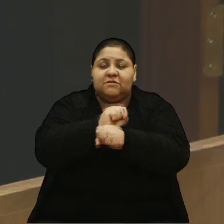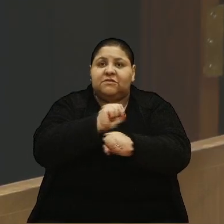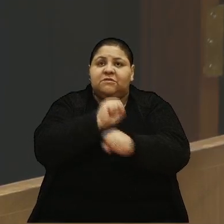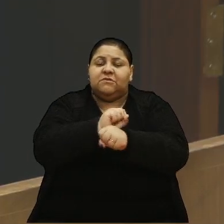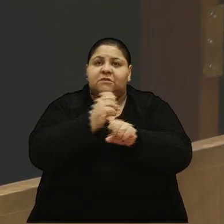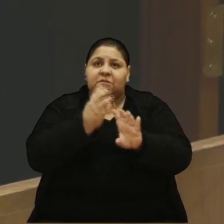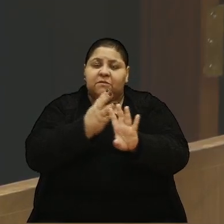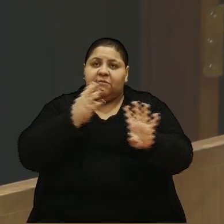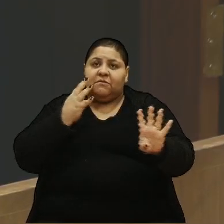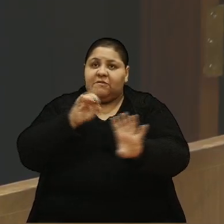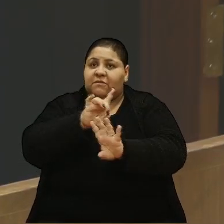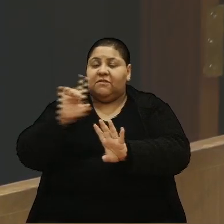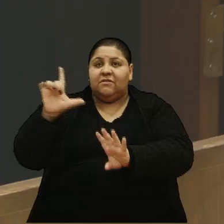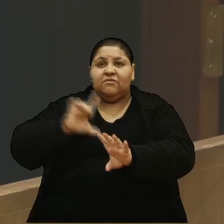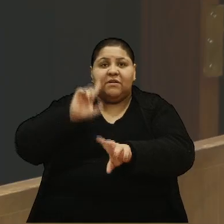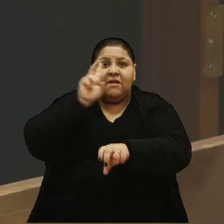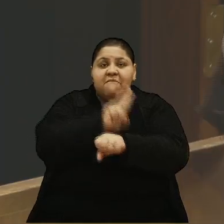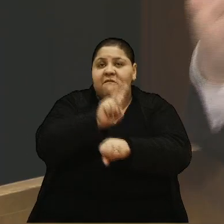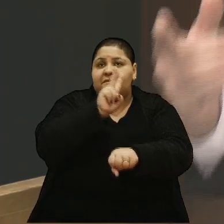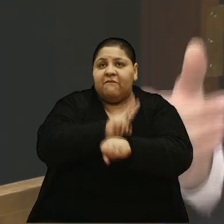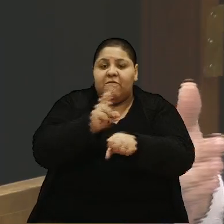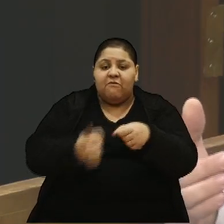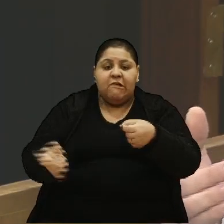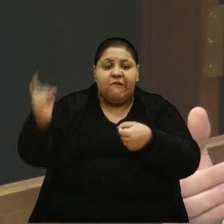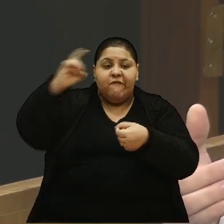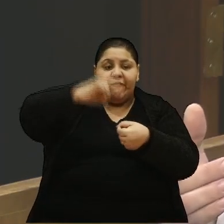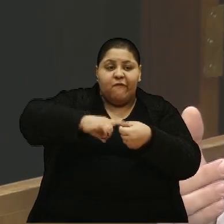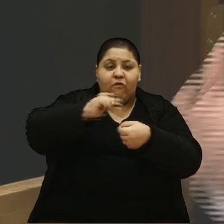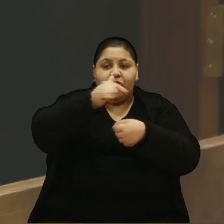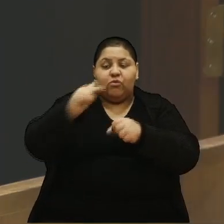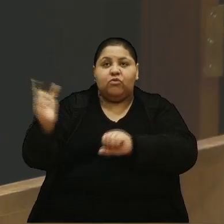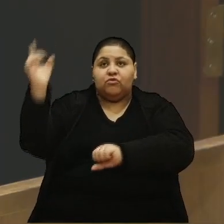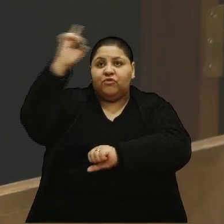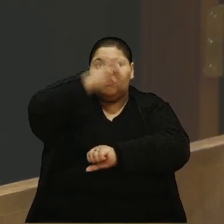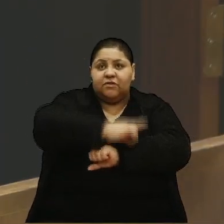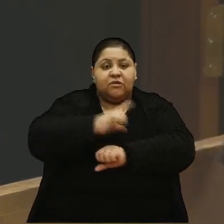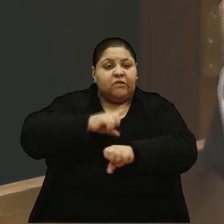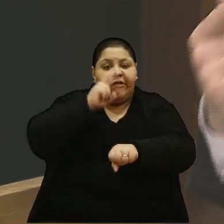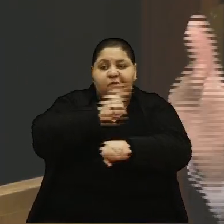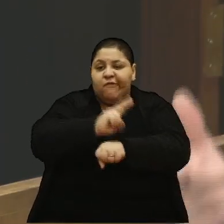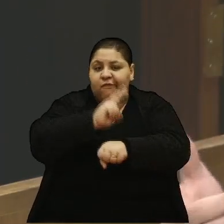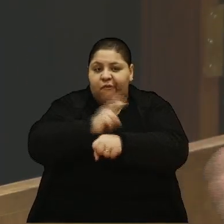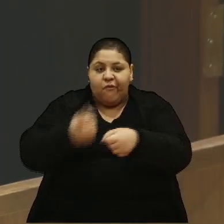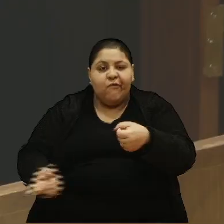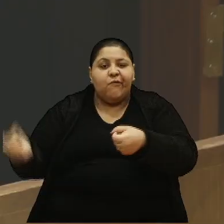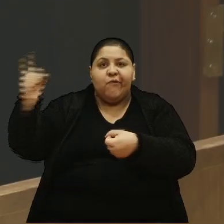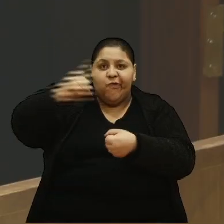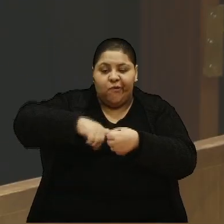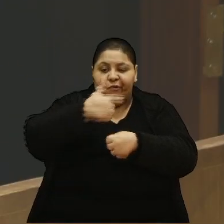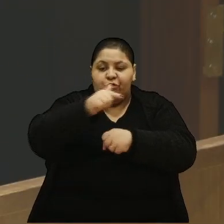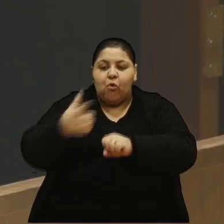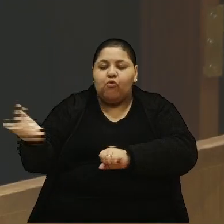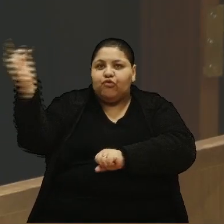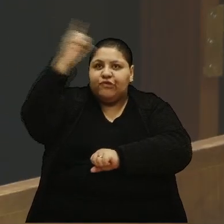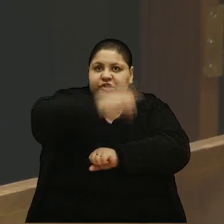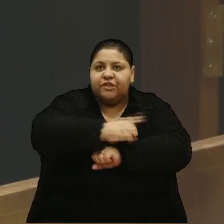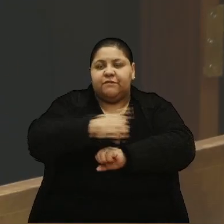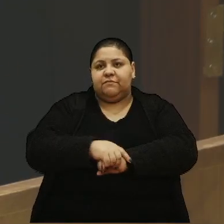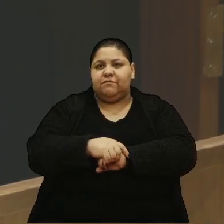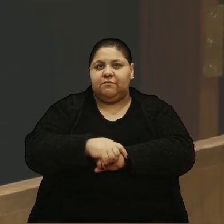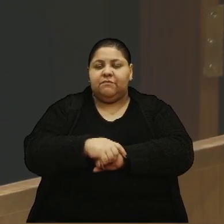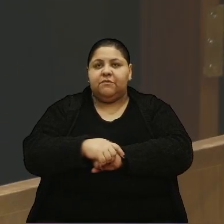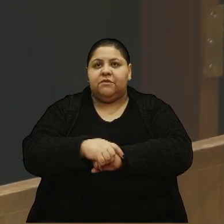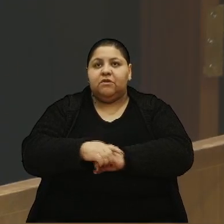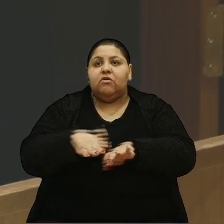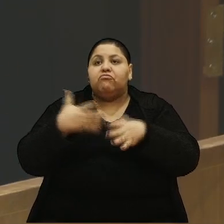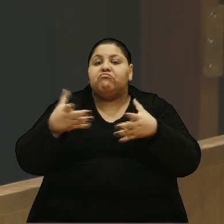fila. Não tem vaga, volta no outro dia. Não tem vaga, volta no outro dia. Cadê